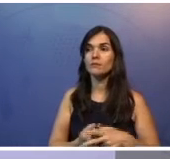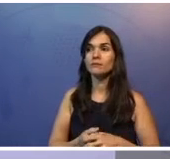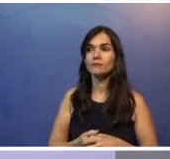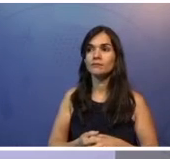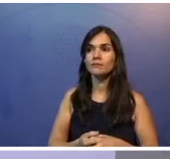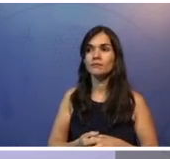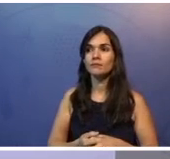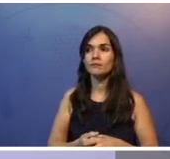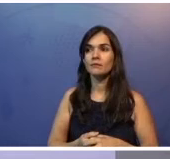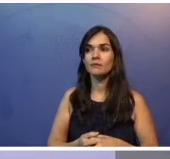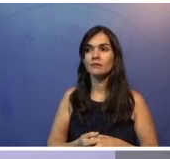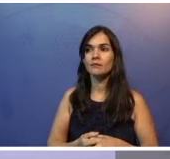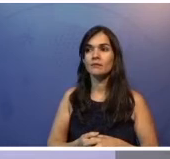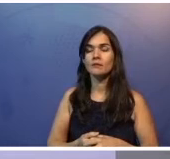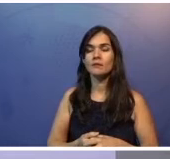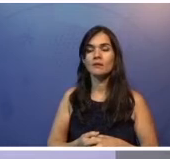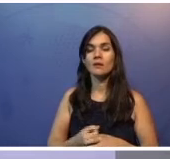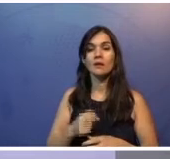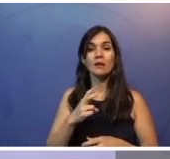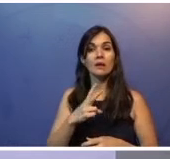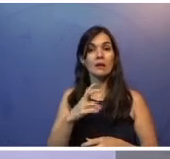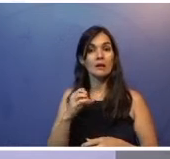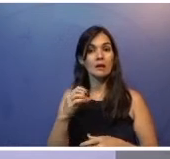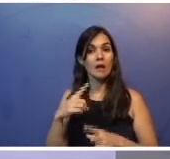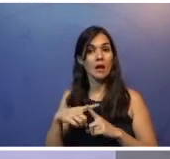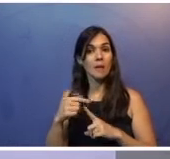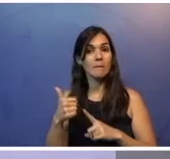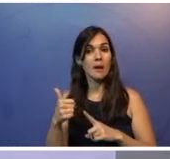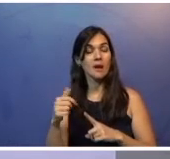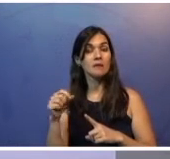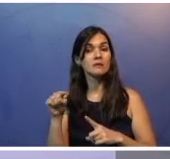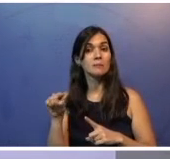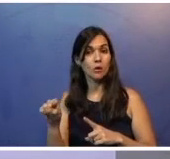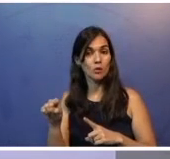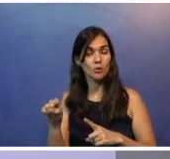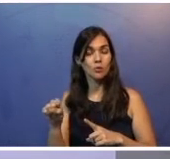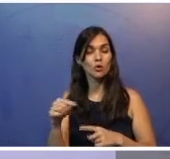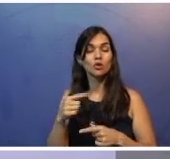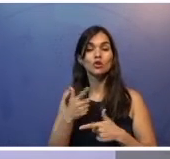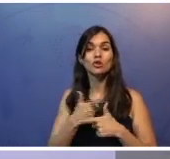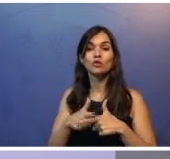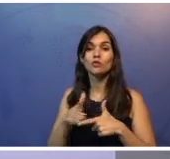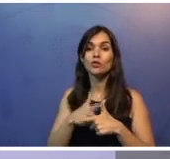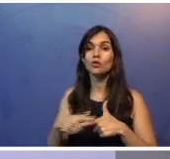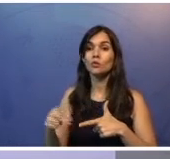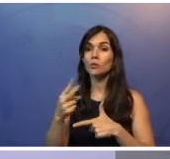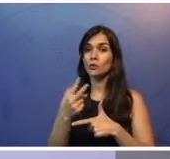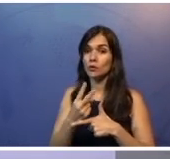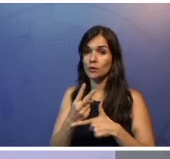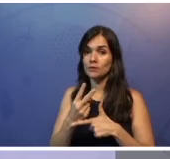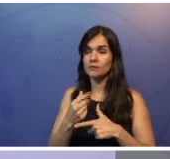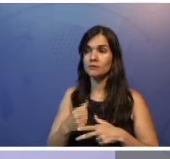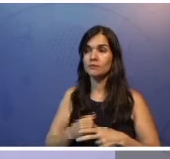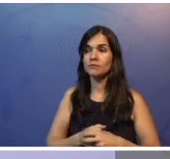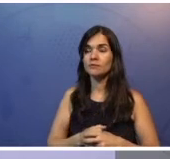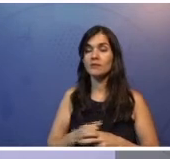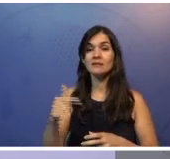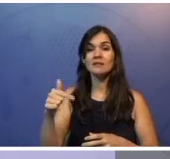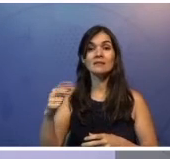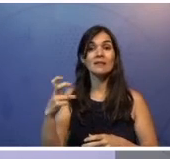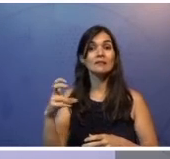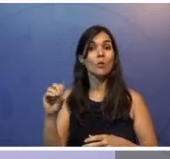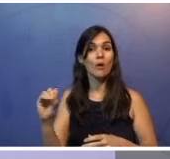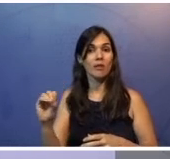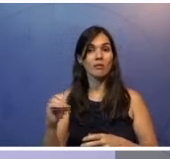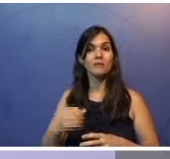dessa linha aqui vai ser 500 mais o meu / 2.500 / 2